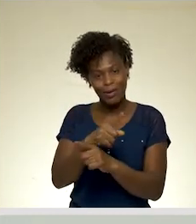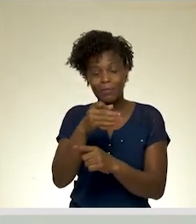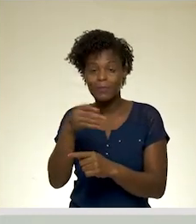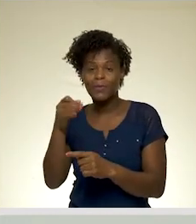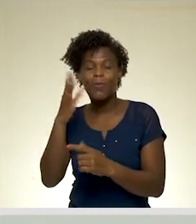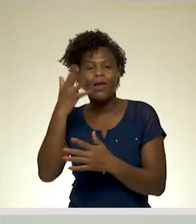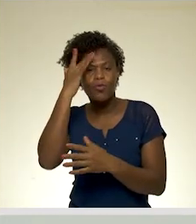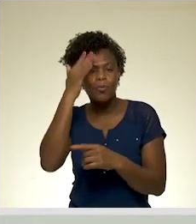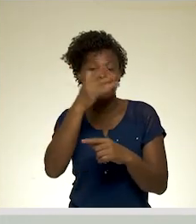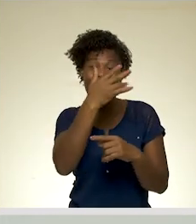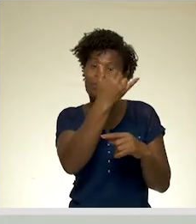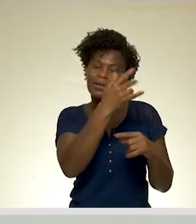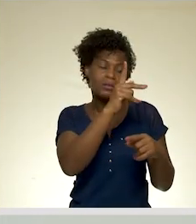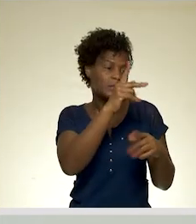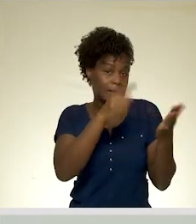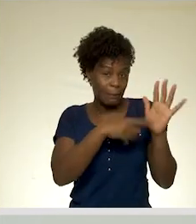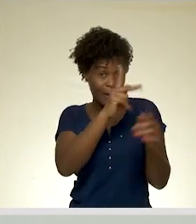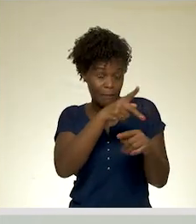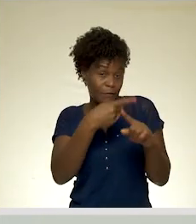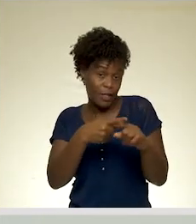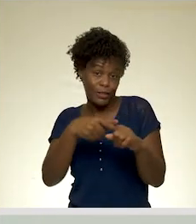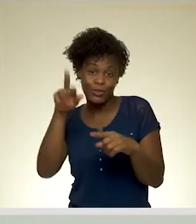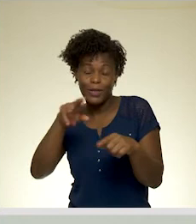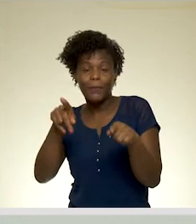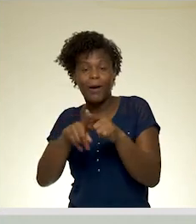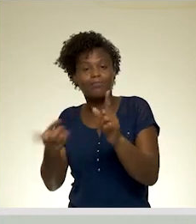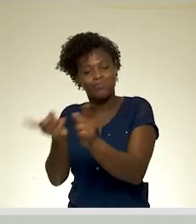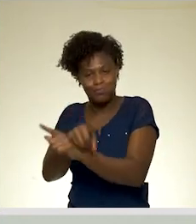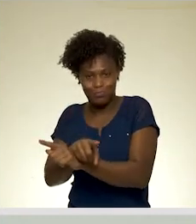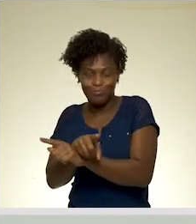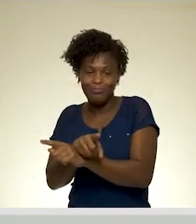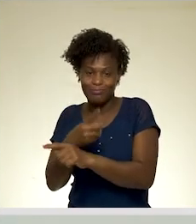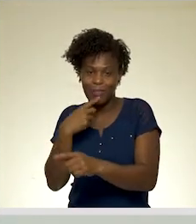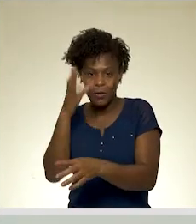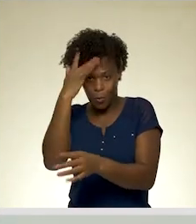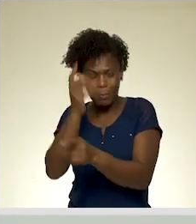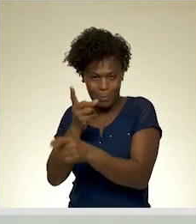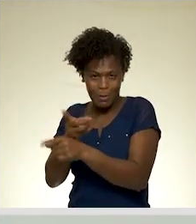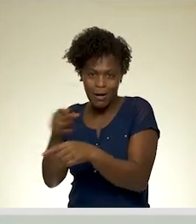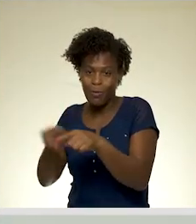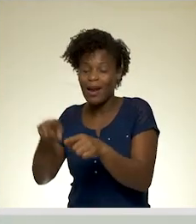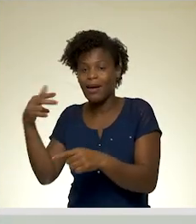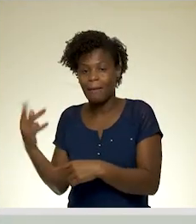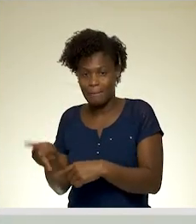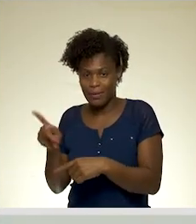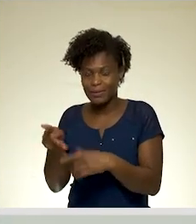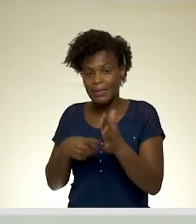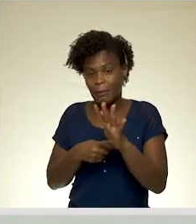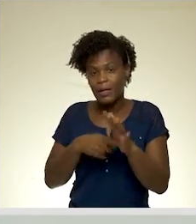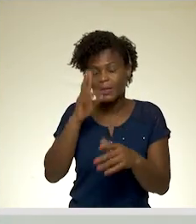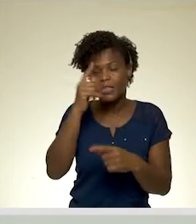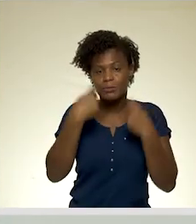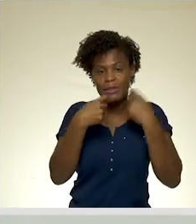uma constante, k, constante da proporcionalidade inversa. Também vimos que a expressão do tipo